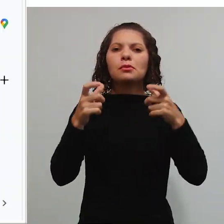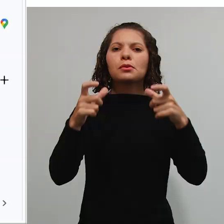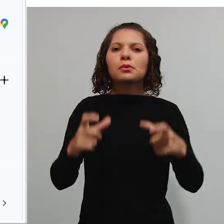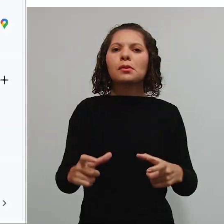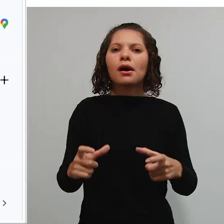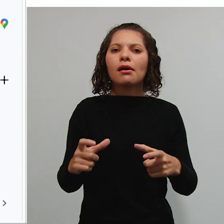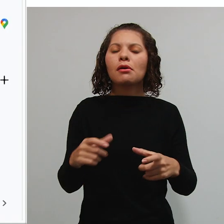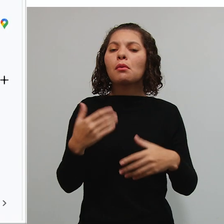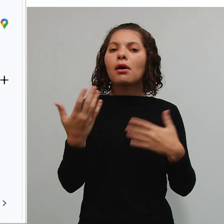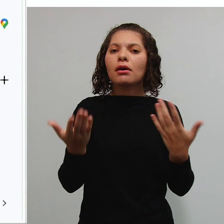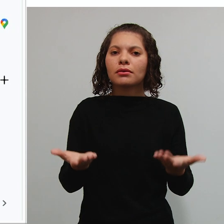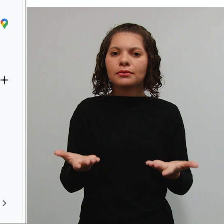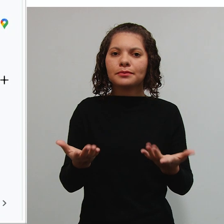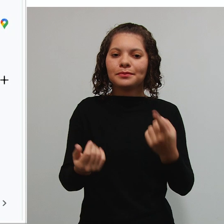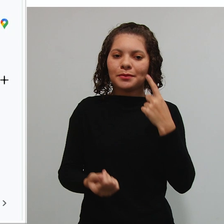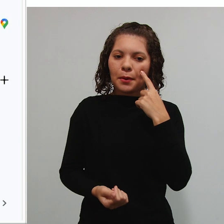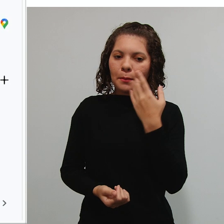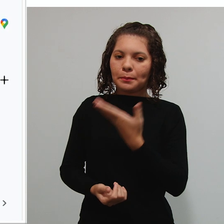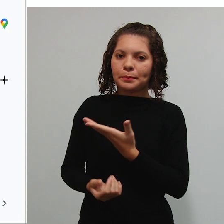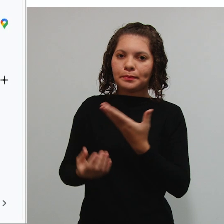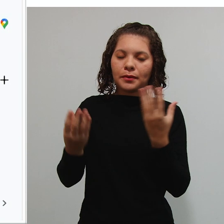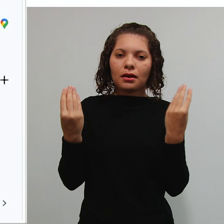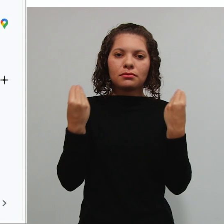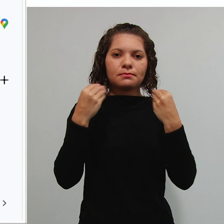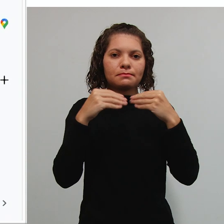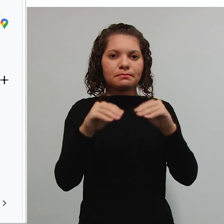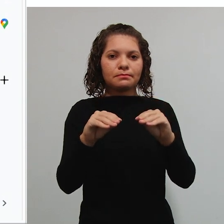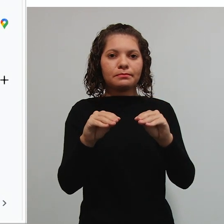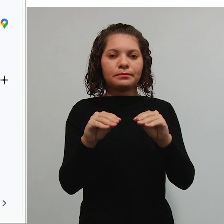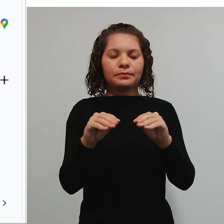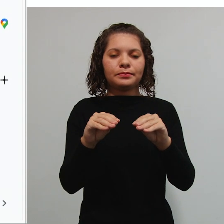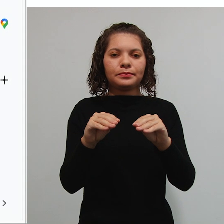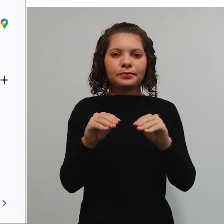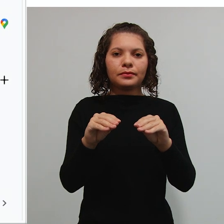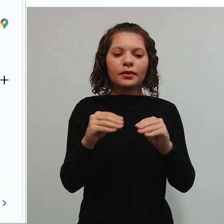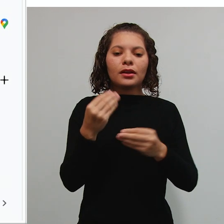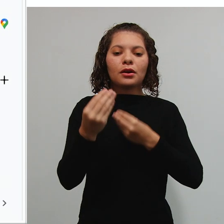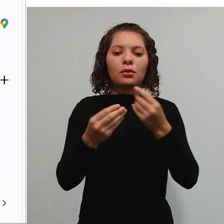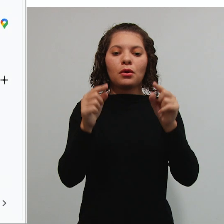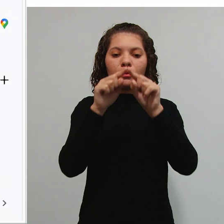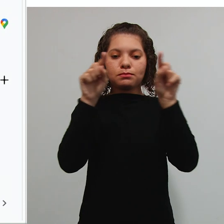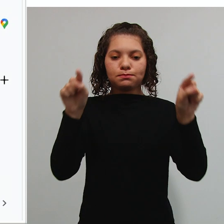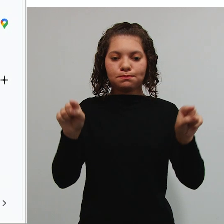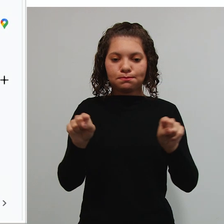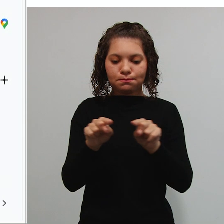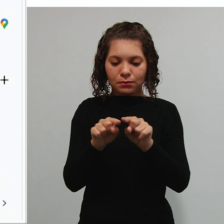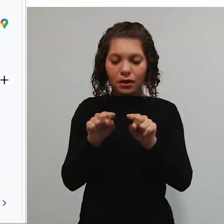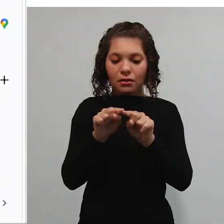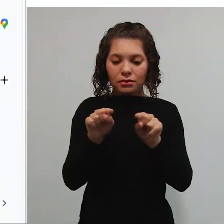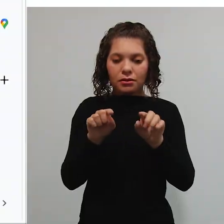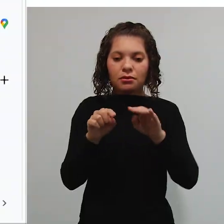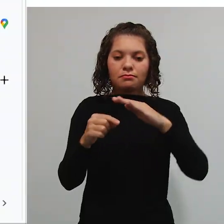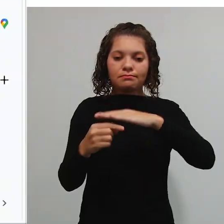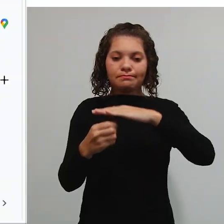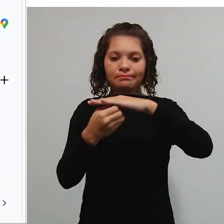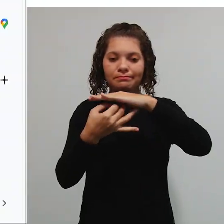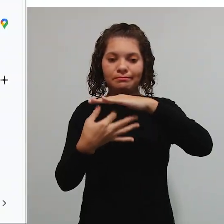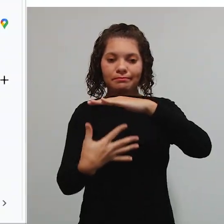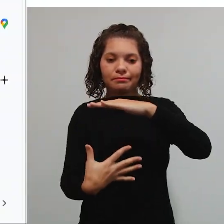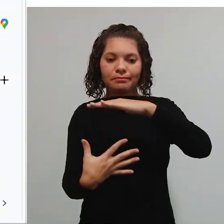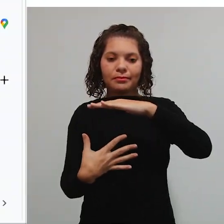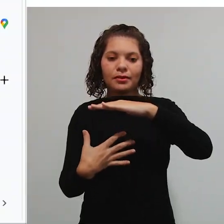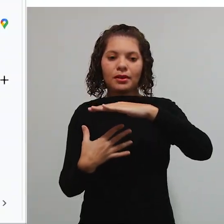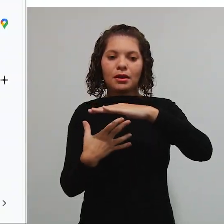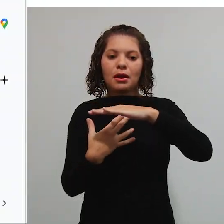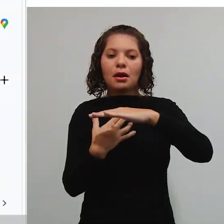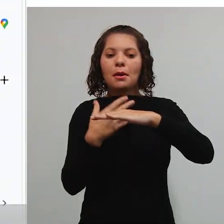aqui em inserir, você vai colocar a nota de rodapé, e ele vai levar lá para baixo e você vai dizer quem é